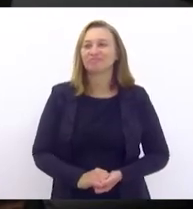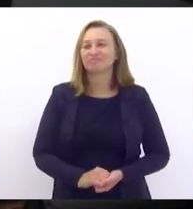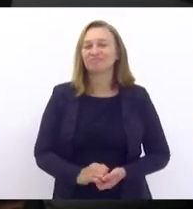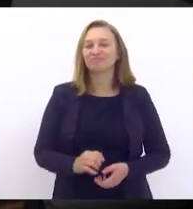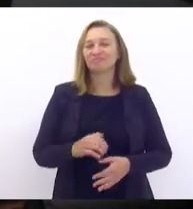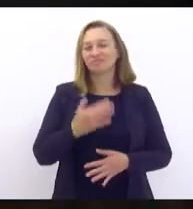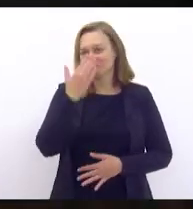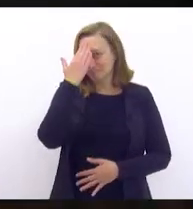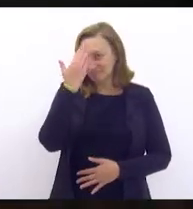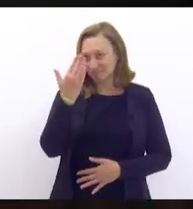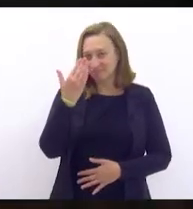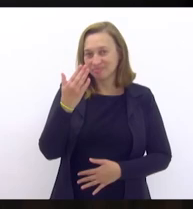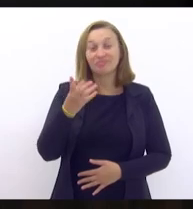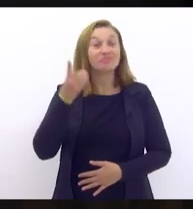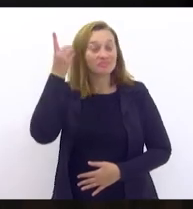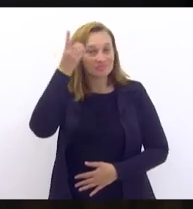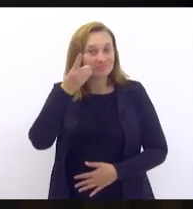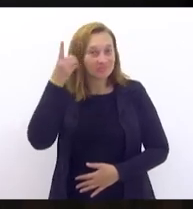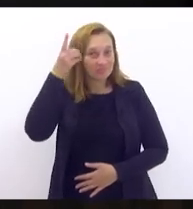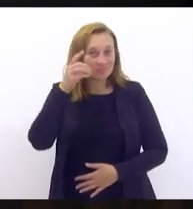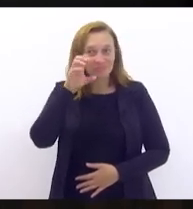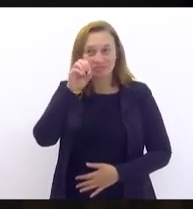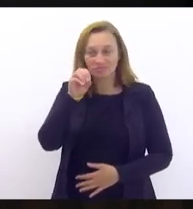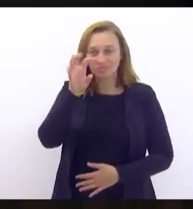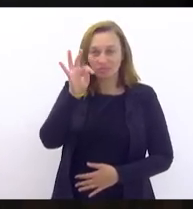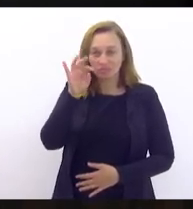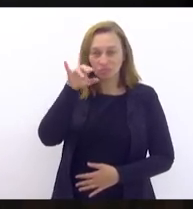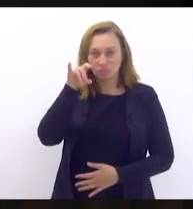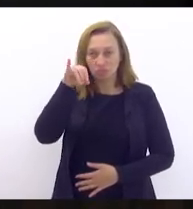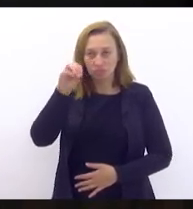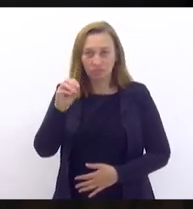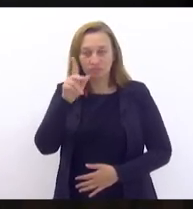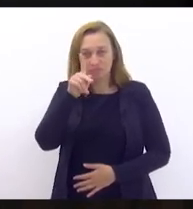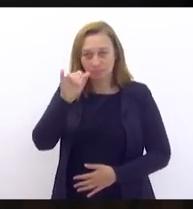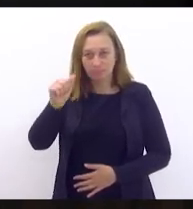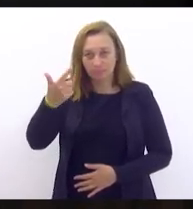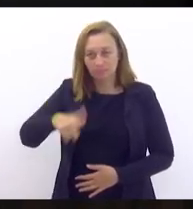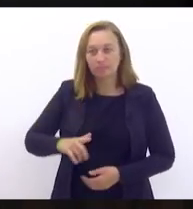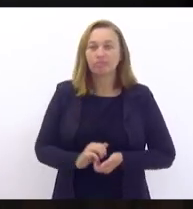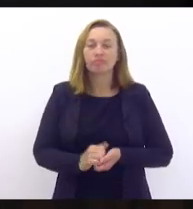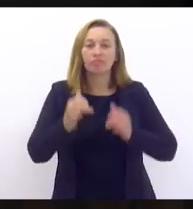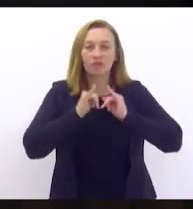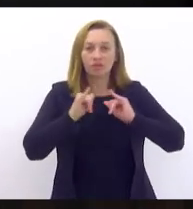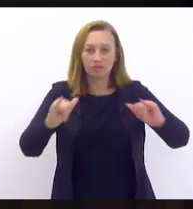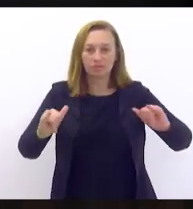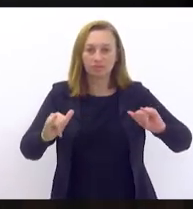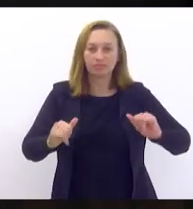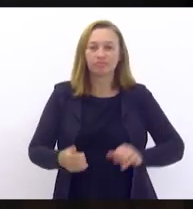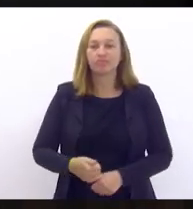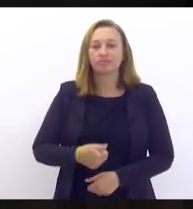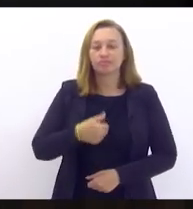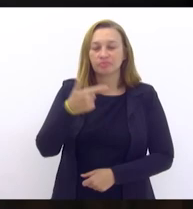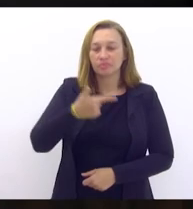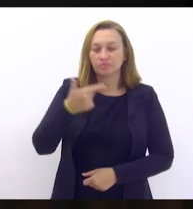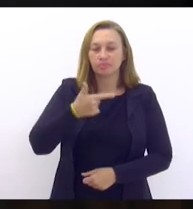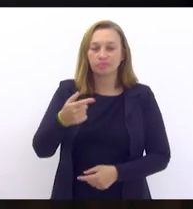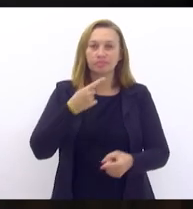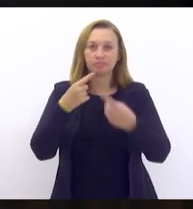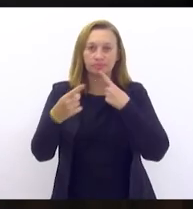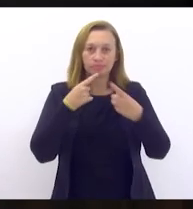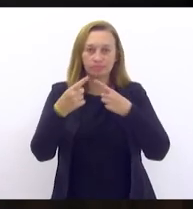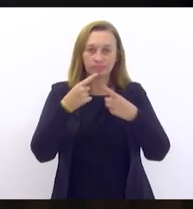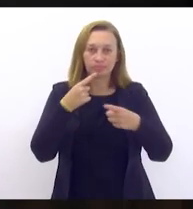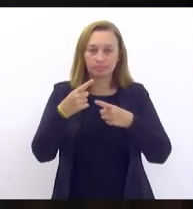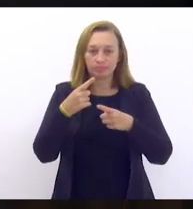Muito obrigado, deputado Antônio de Paula, mais uma vez. Anuncio, em tramitação ordinária, em segunda